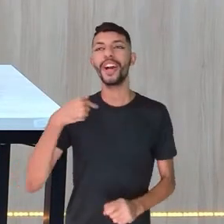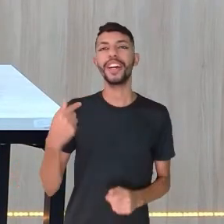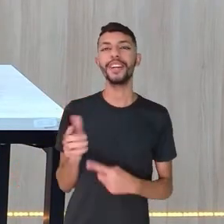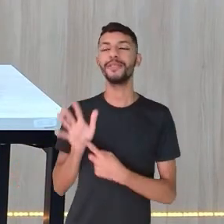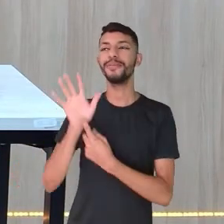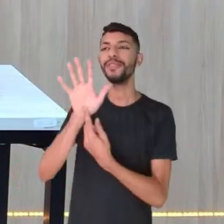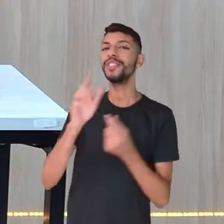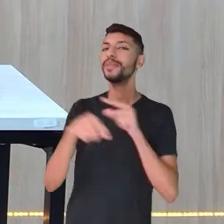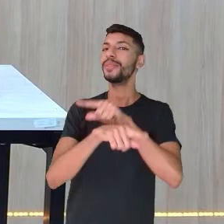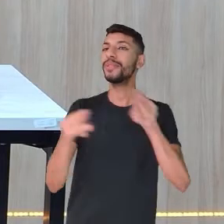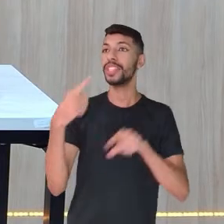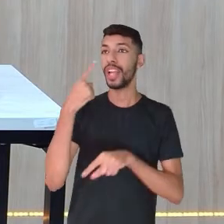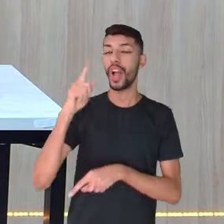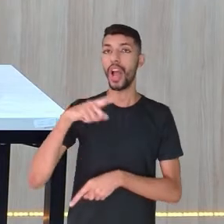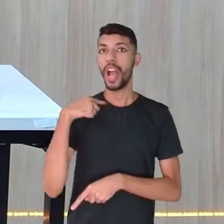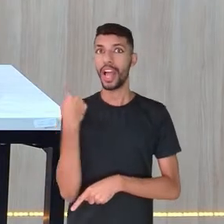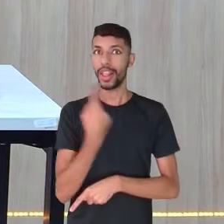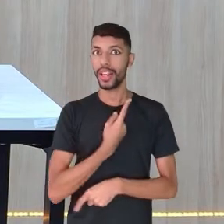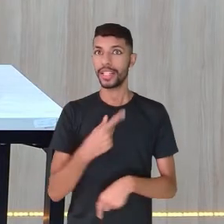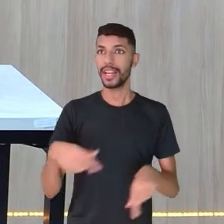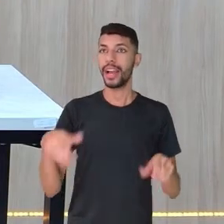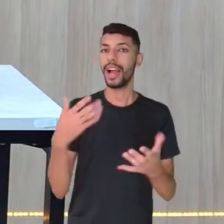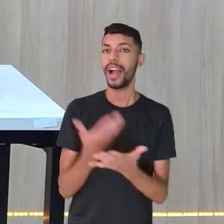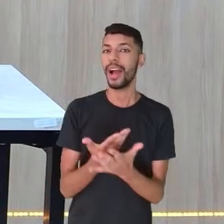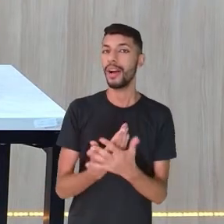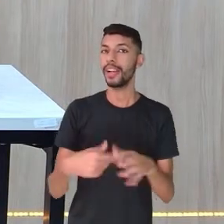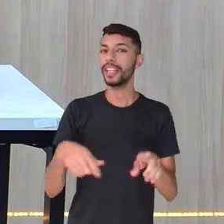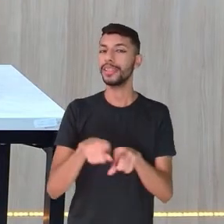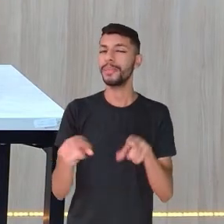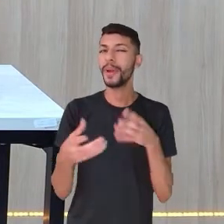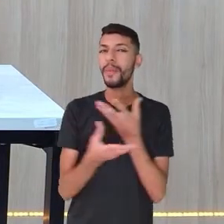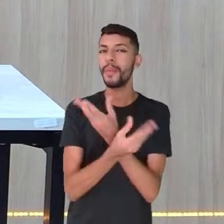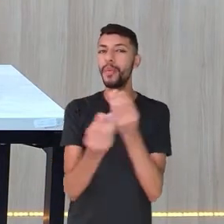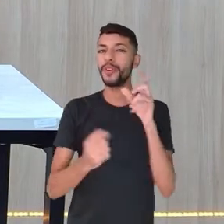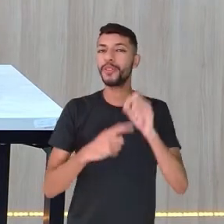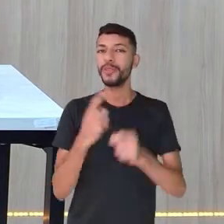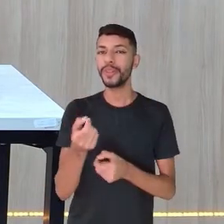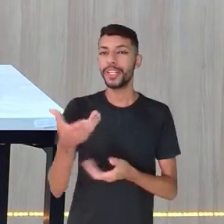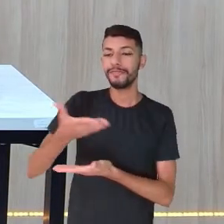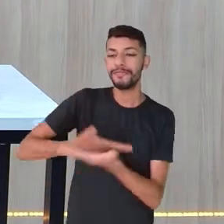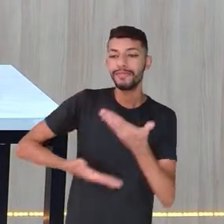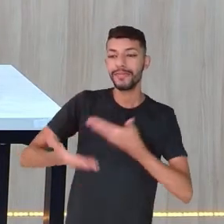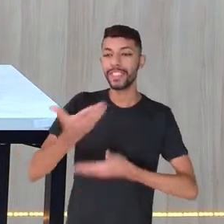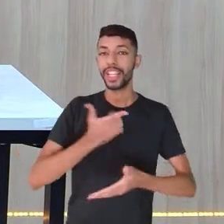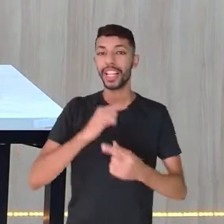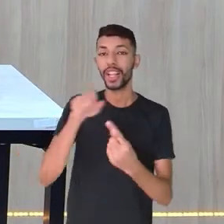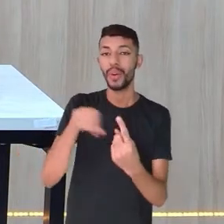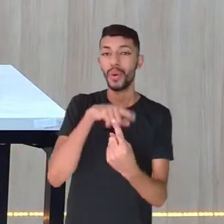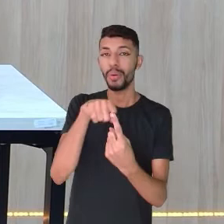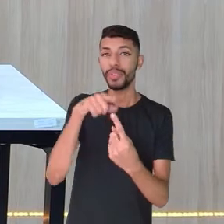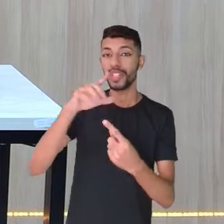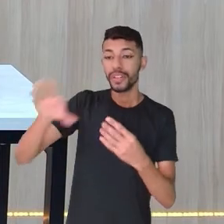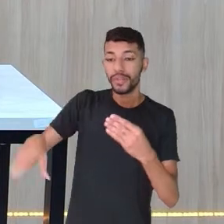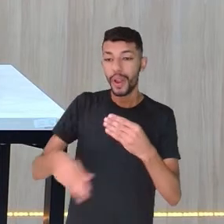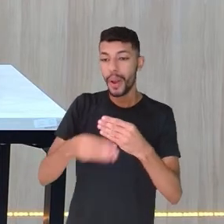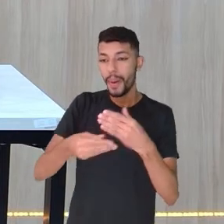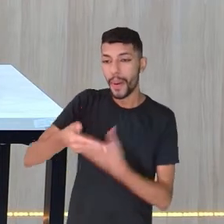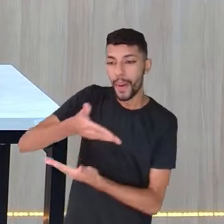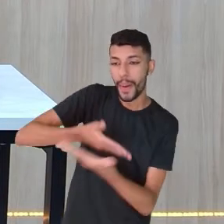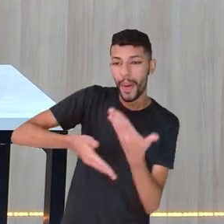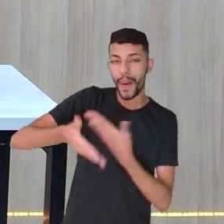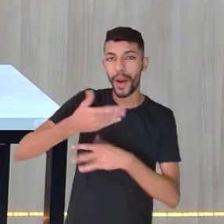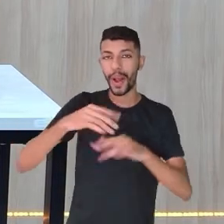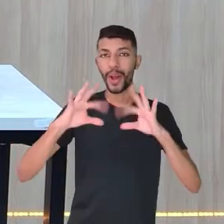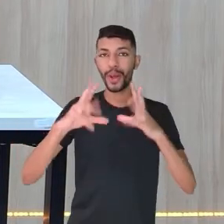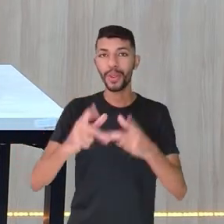mostrar para vocês? Que a nossa aula, né, ela é bem interativa, ela tem um propósito de agregar, de unir a todos. E aí contamos